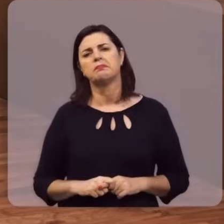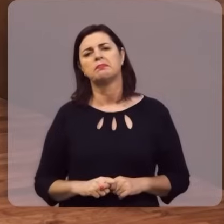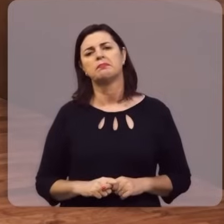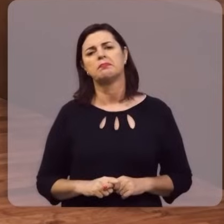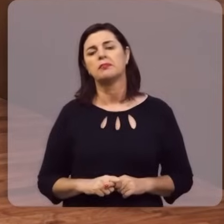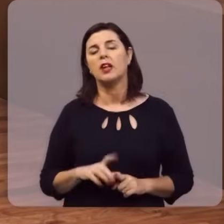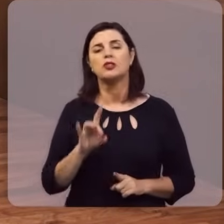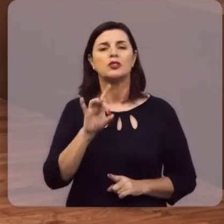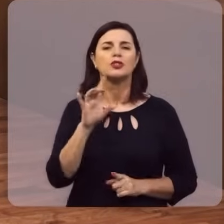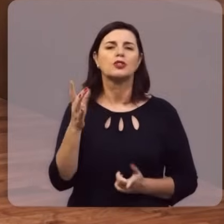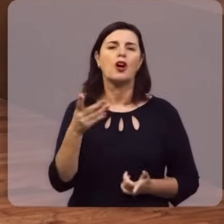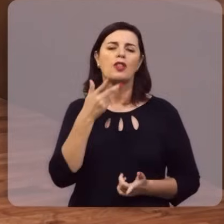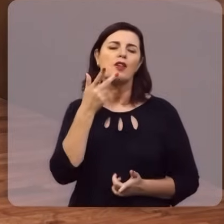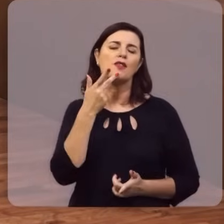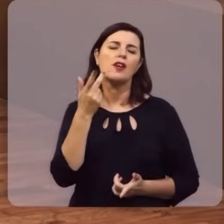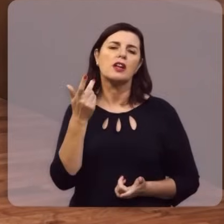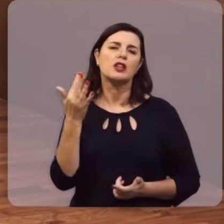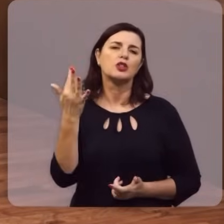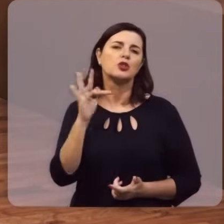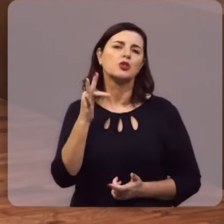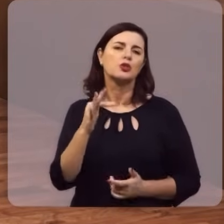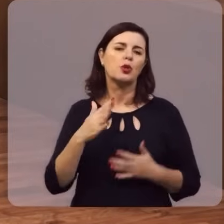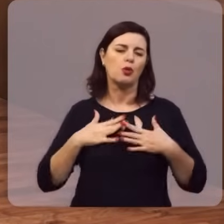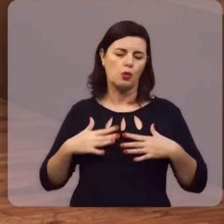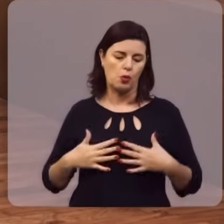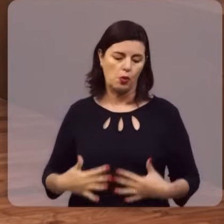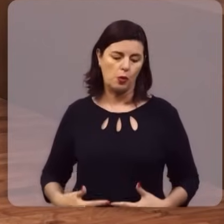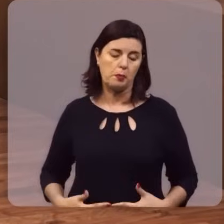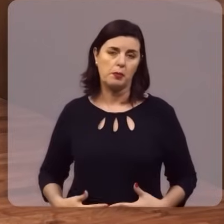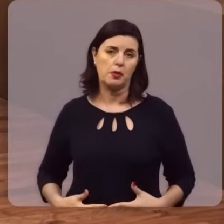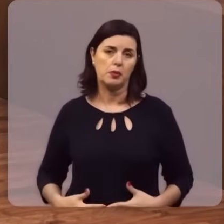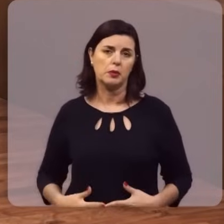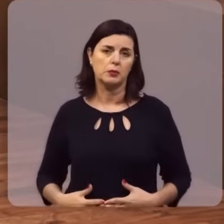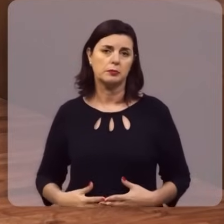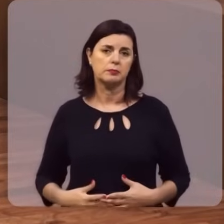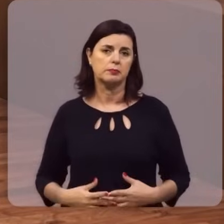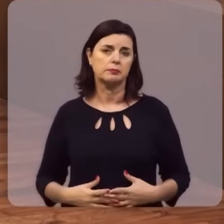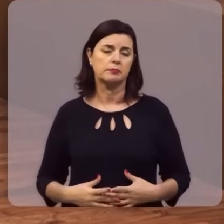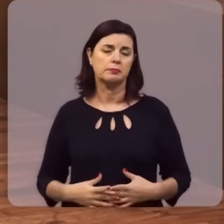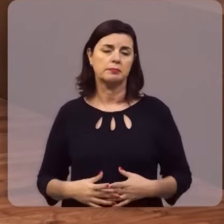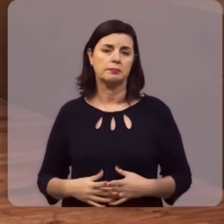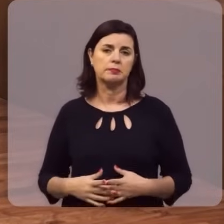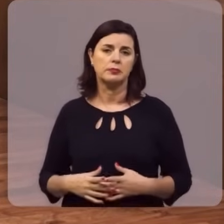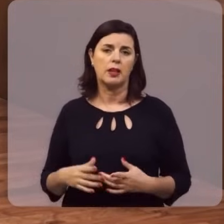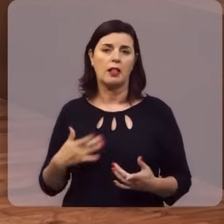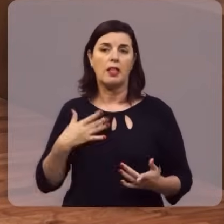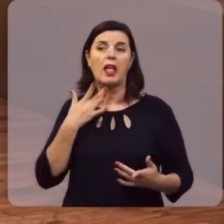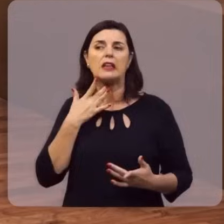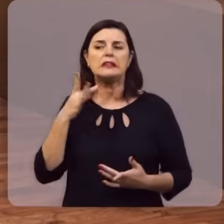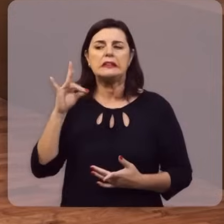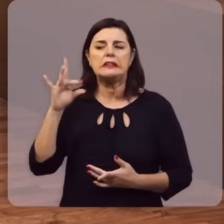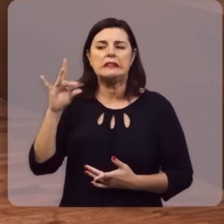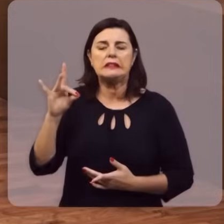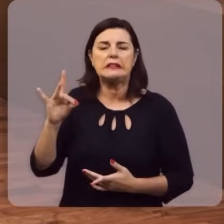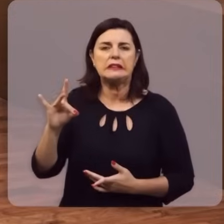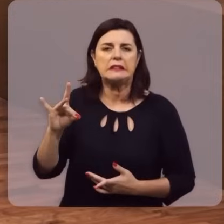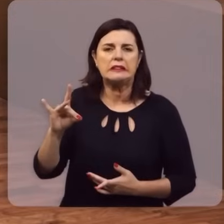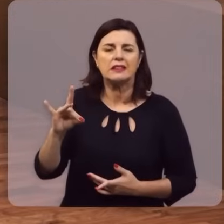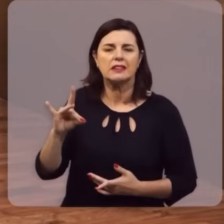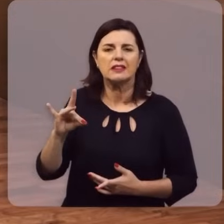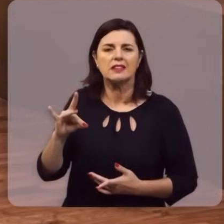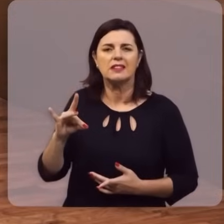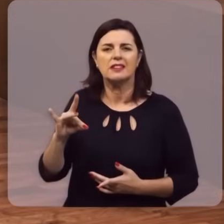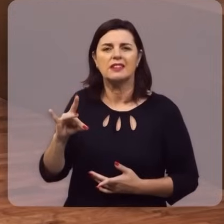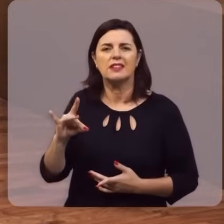não apenas estou falando das dores físicas dasfixia da sede atrás